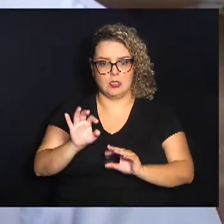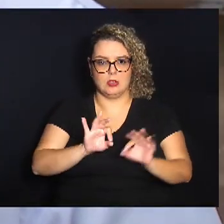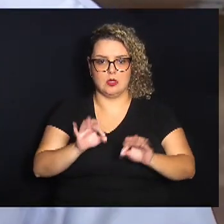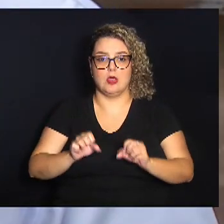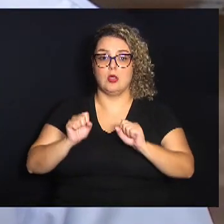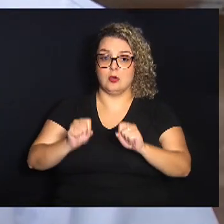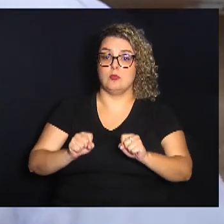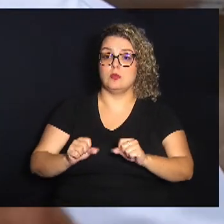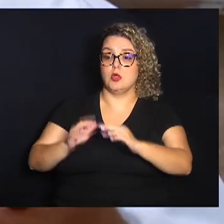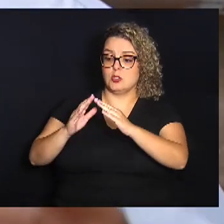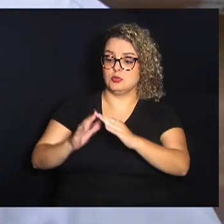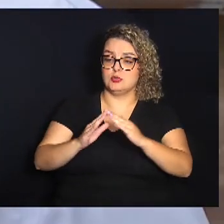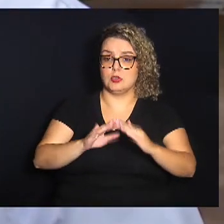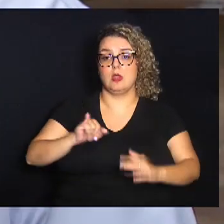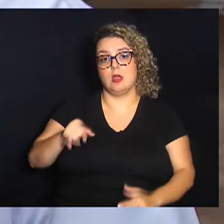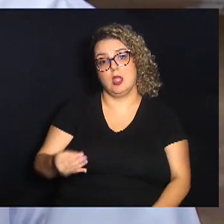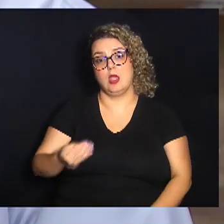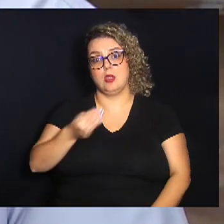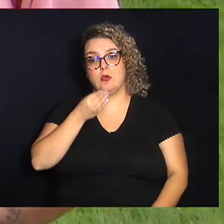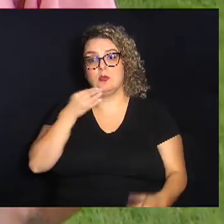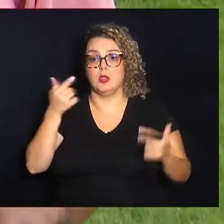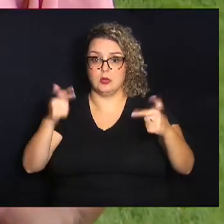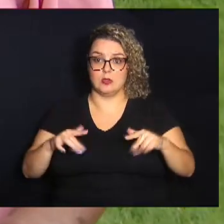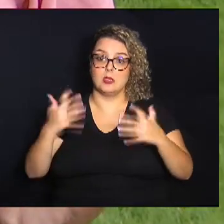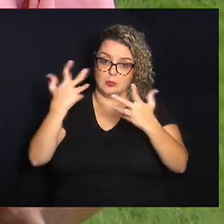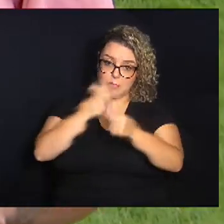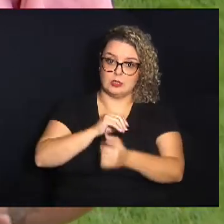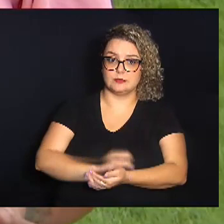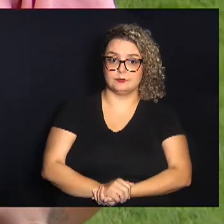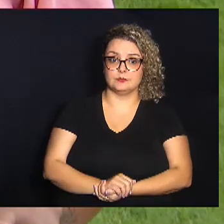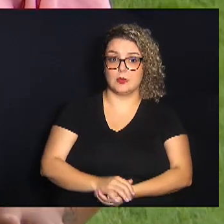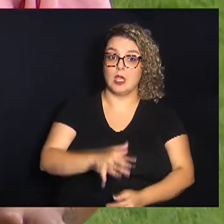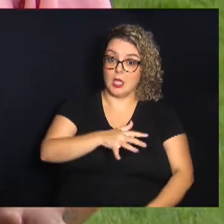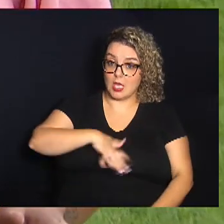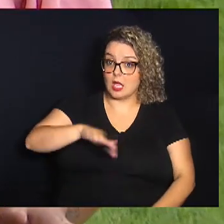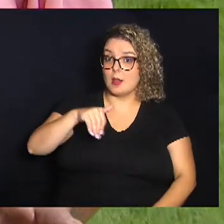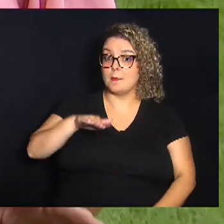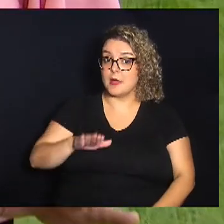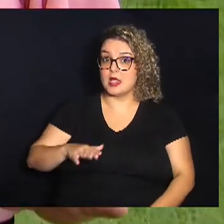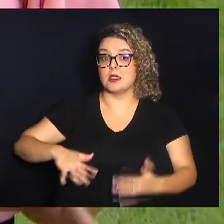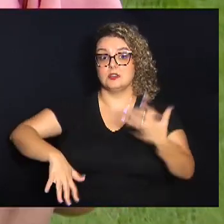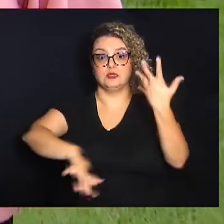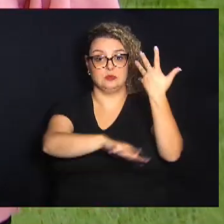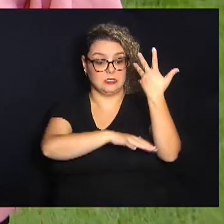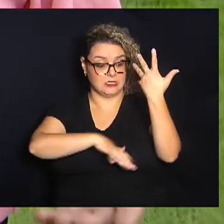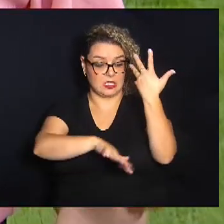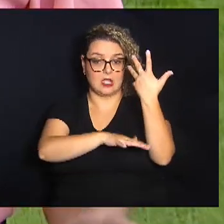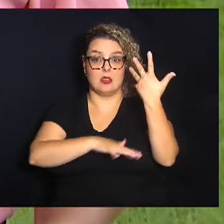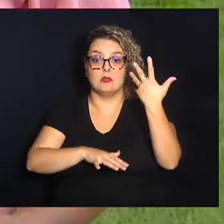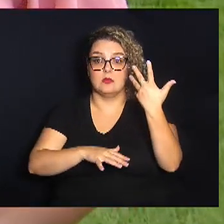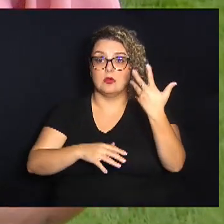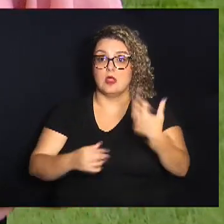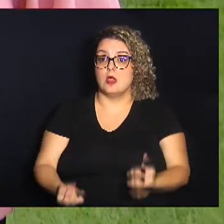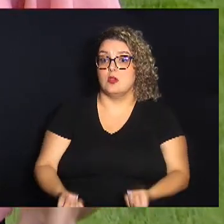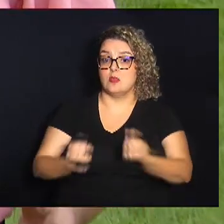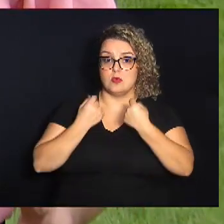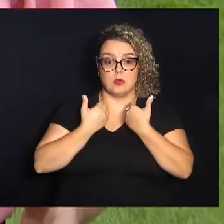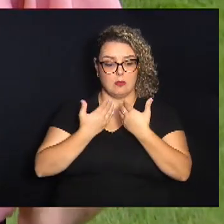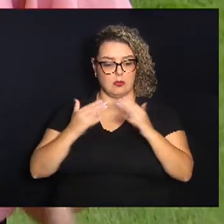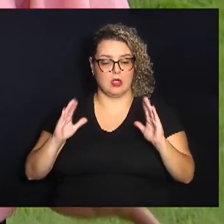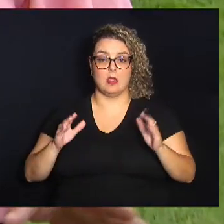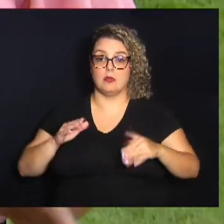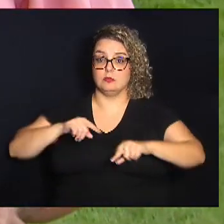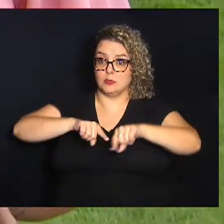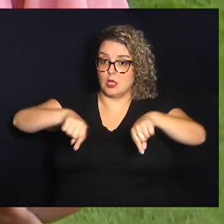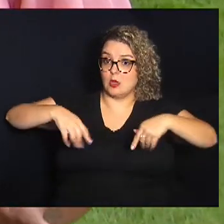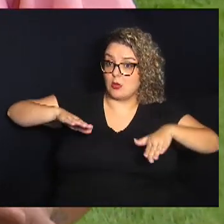possam os moradores aproveitar esse espaço que é tão bonito. Essa é mais uma daquelas praças com academia a céu aberto,